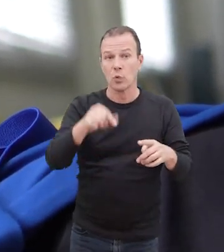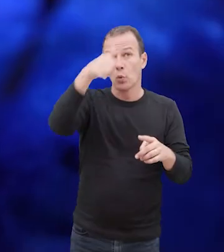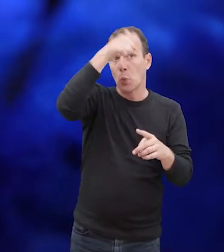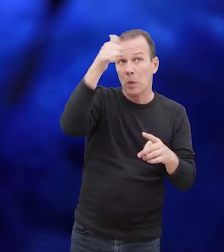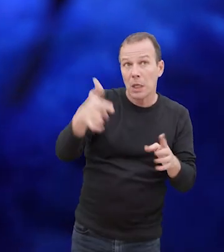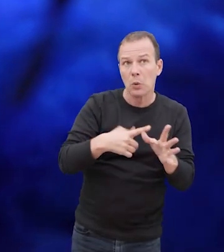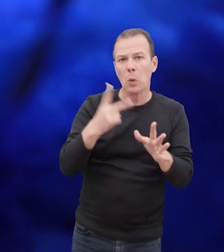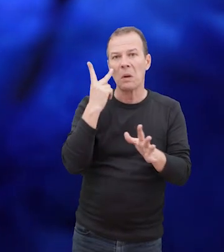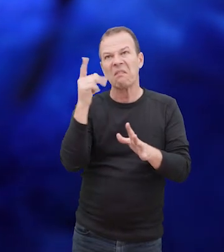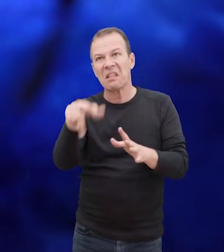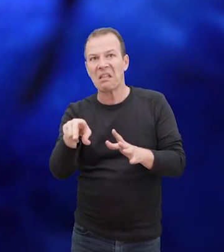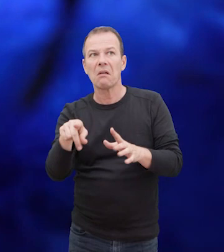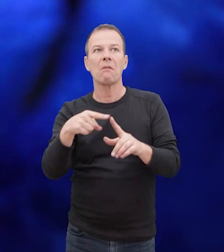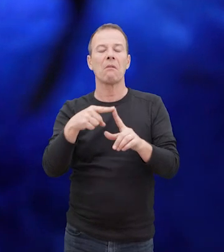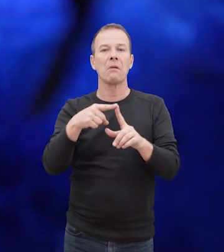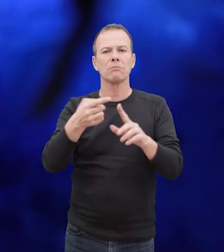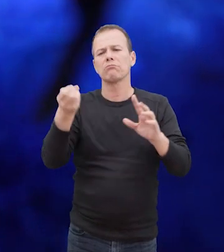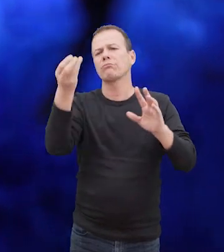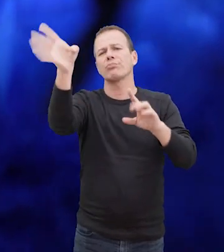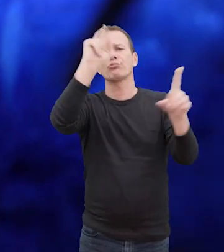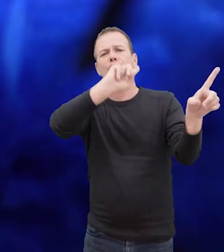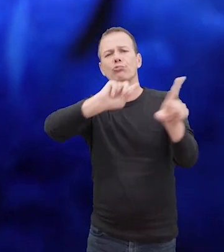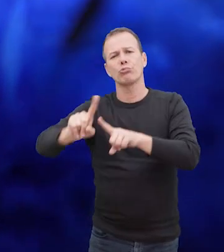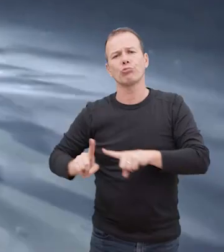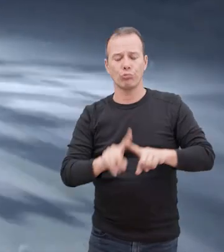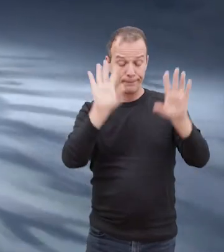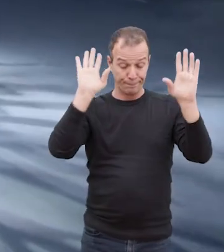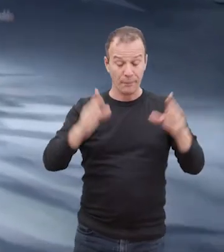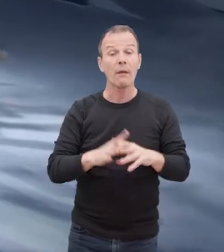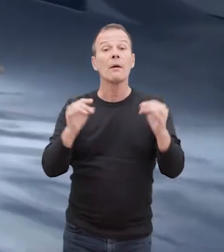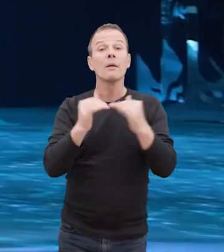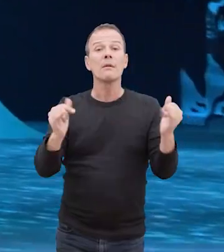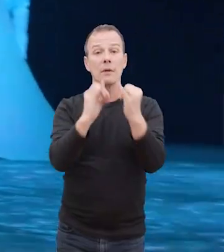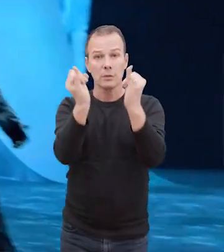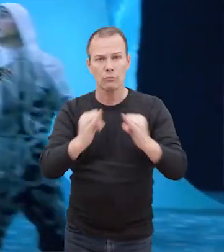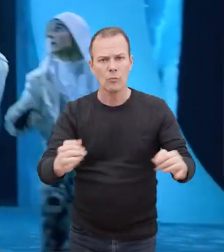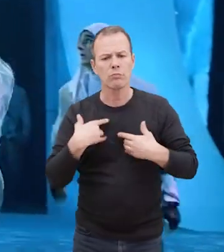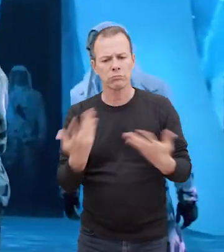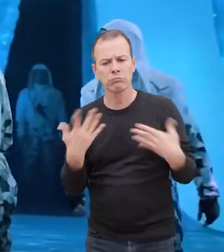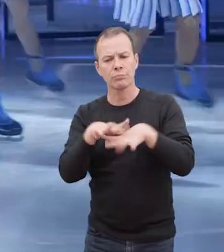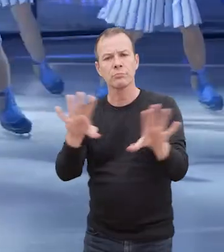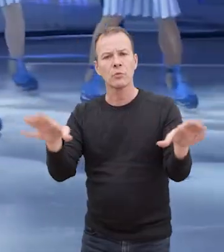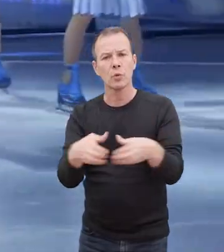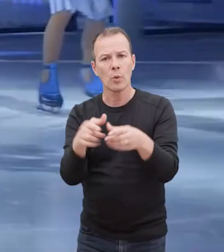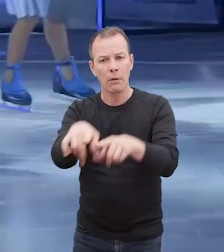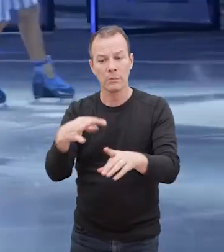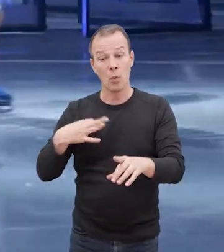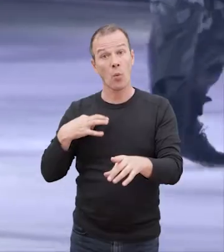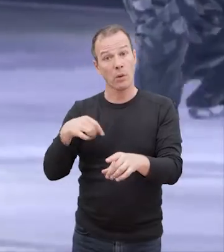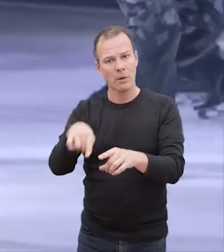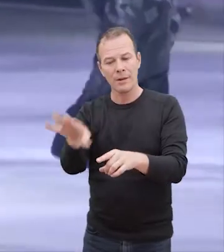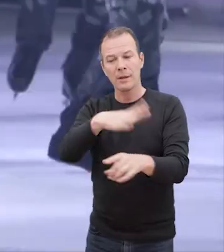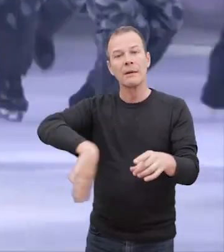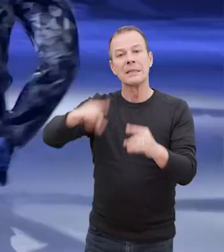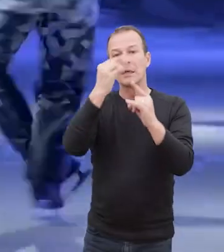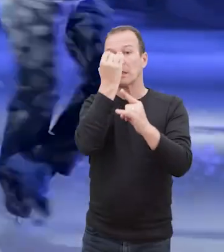Hoje é Domingo, Cozido à Mão, entre outros. A nível internacional, integrei a equipa local do